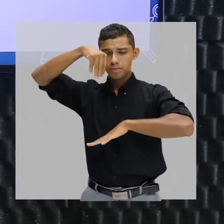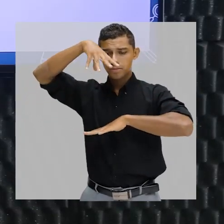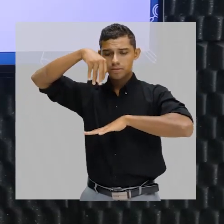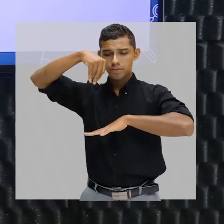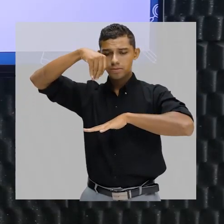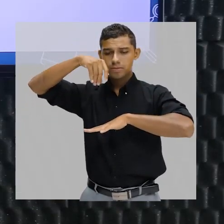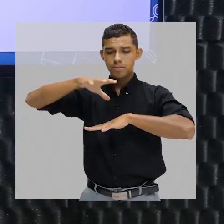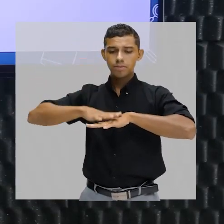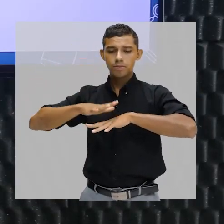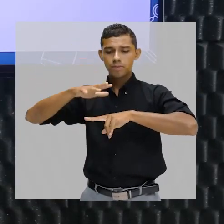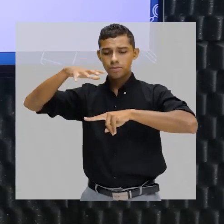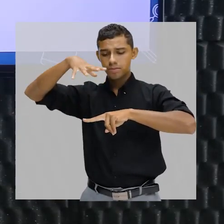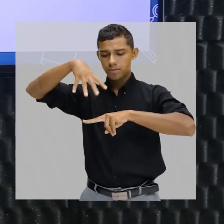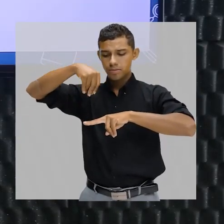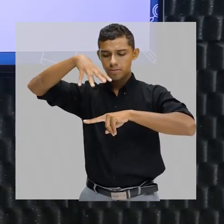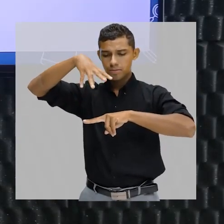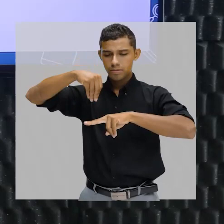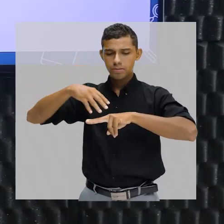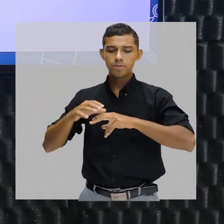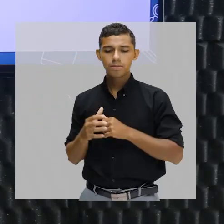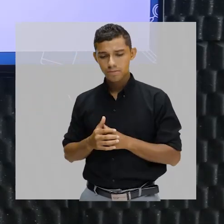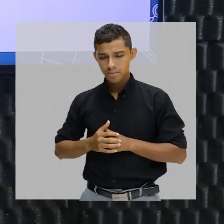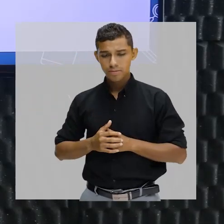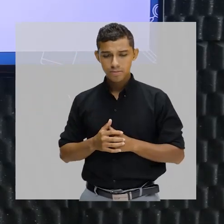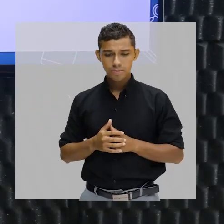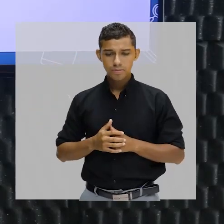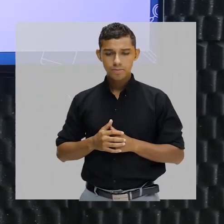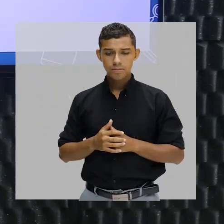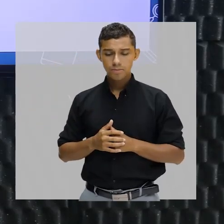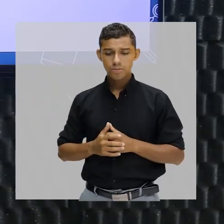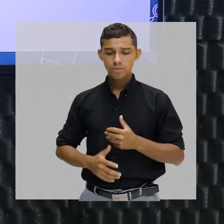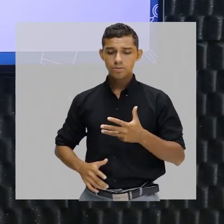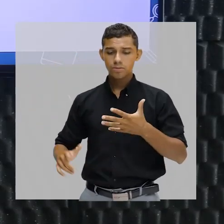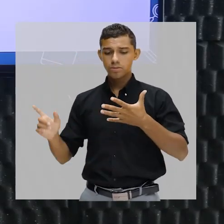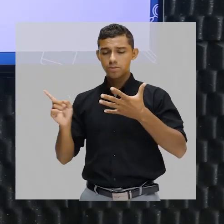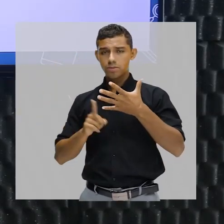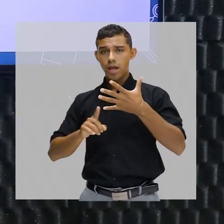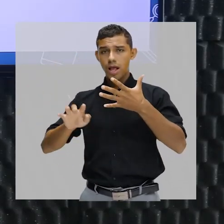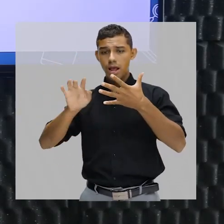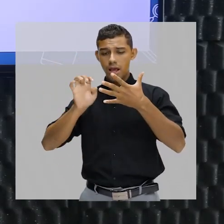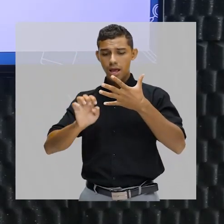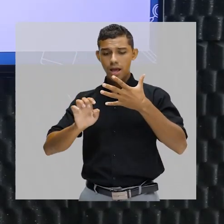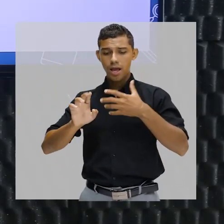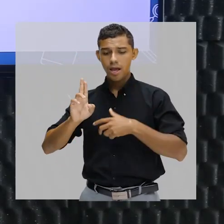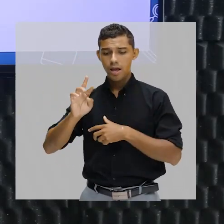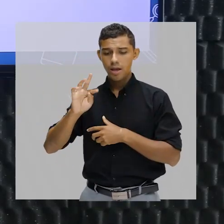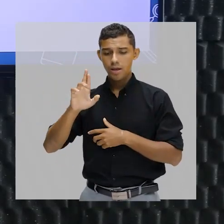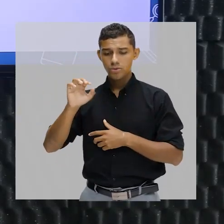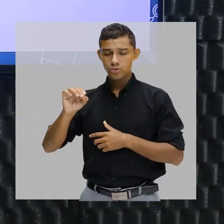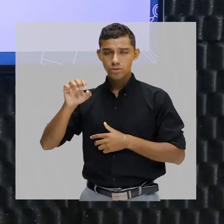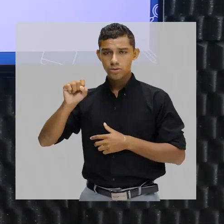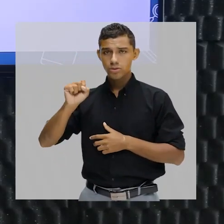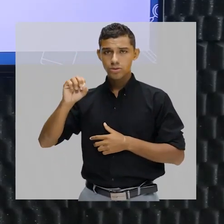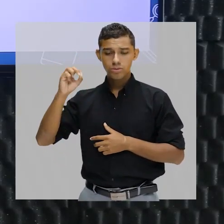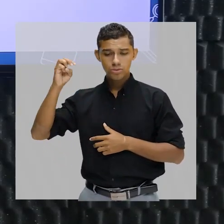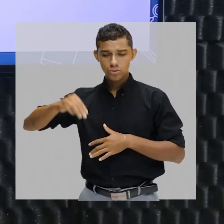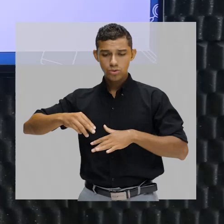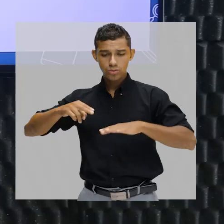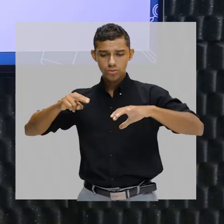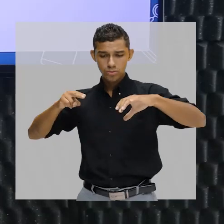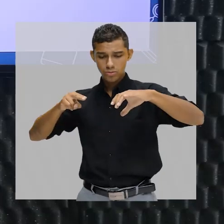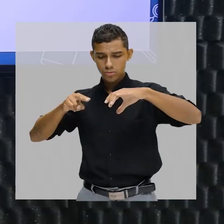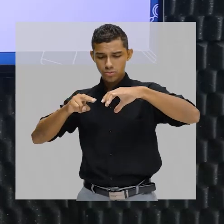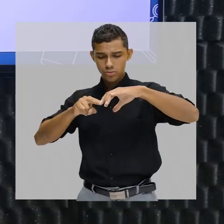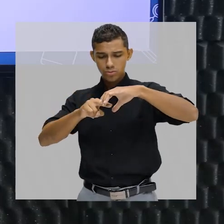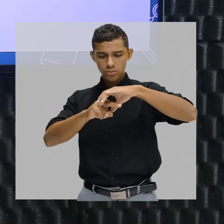E, ultrassom. Tá ok? Bom, gente, um exemplo de onda eletromagnética é a luz. Então,